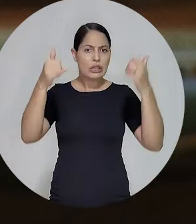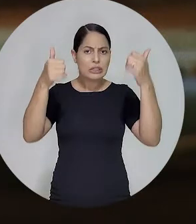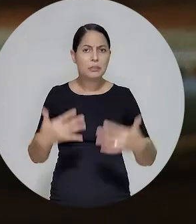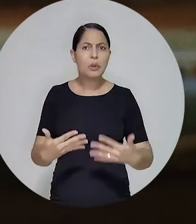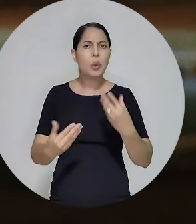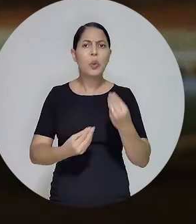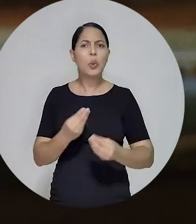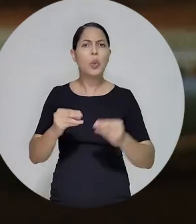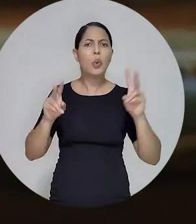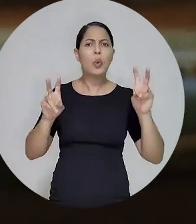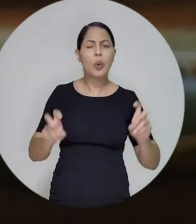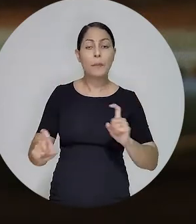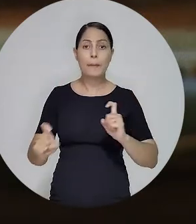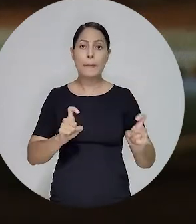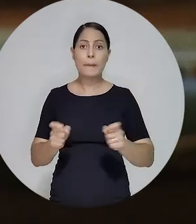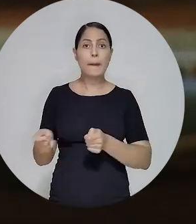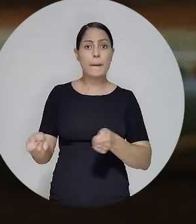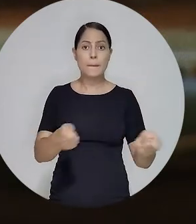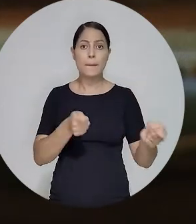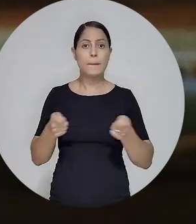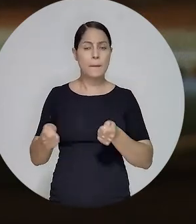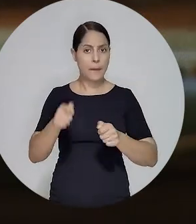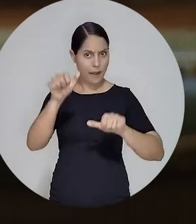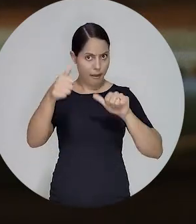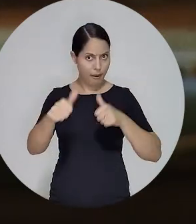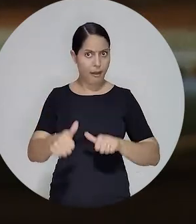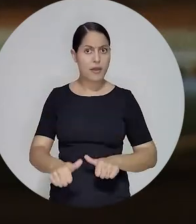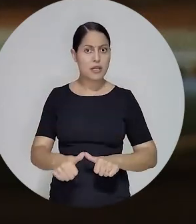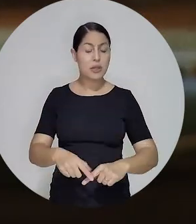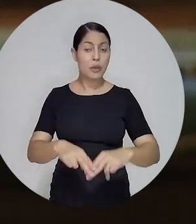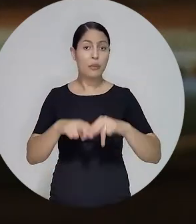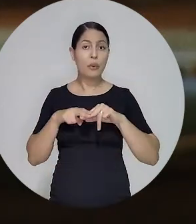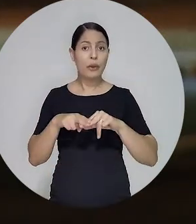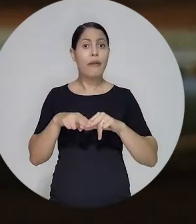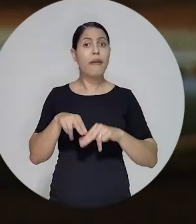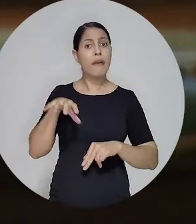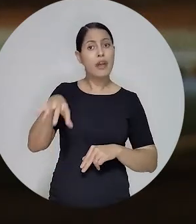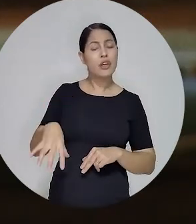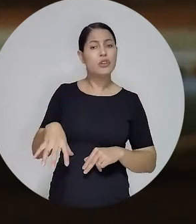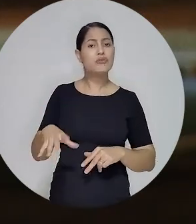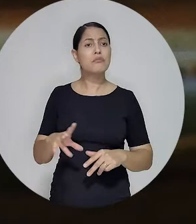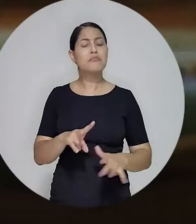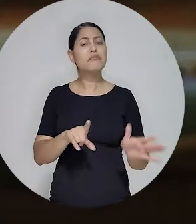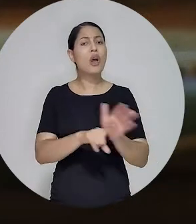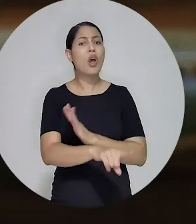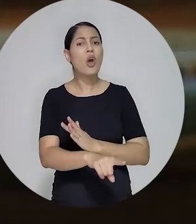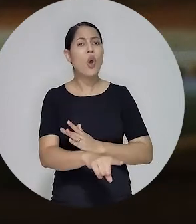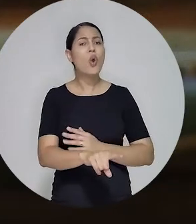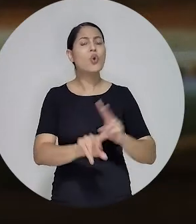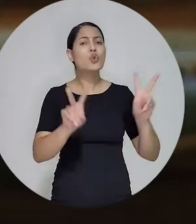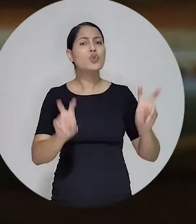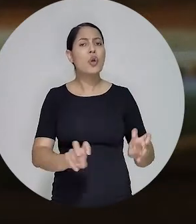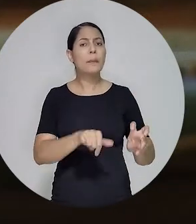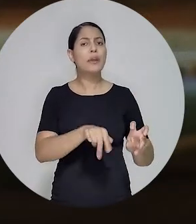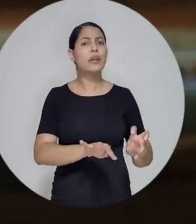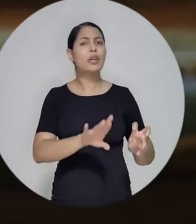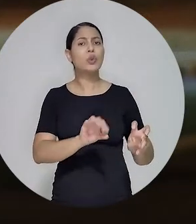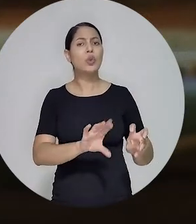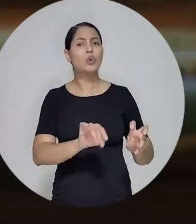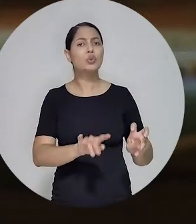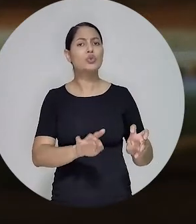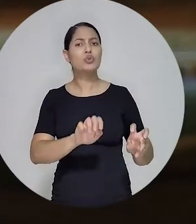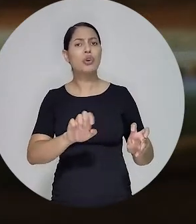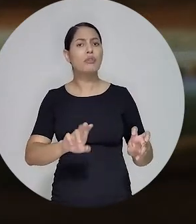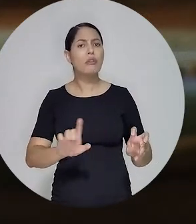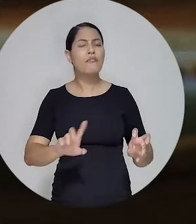sobre a sessão de análise do procedimento de controle administrativo, onde a seccional questiona a destinação da vaga do